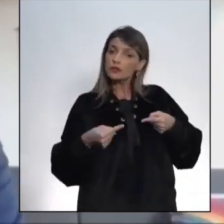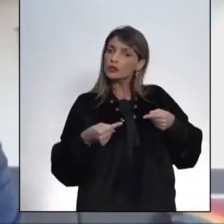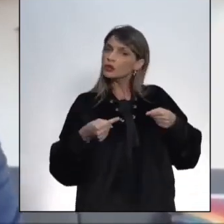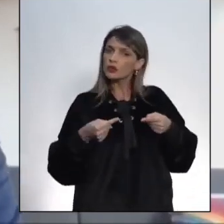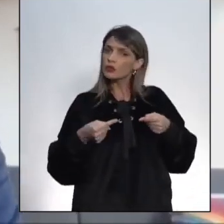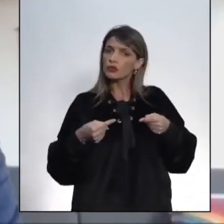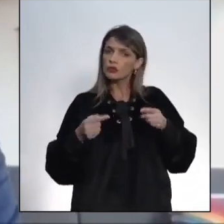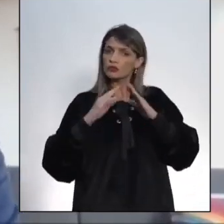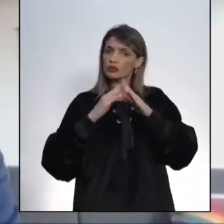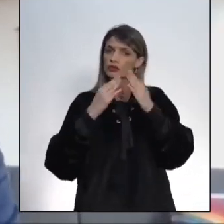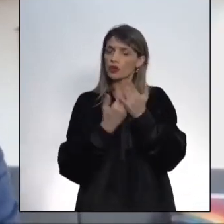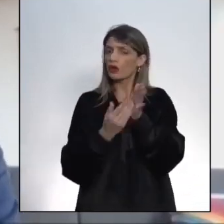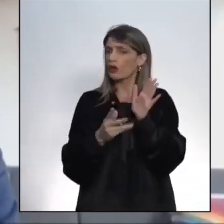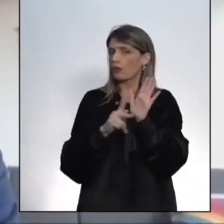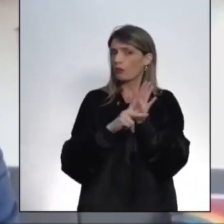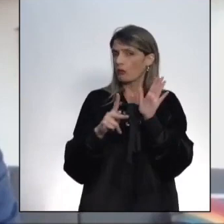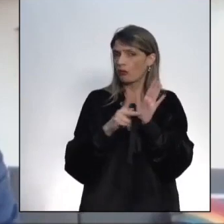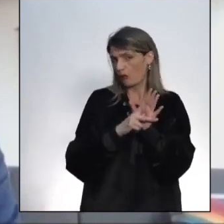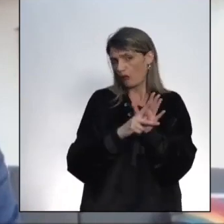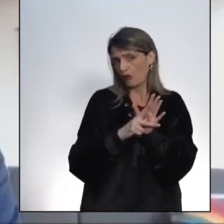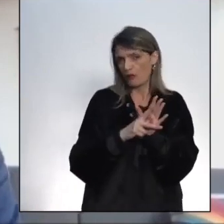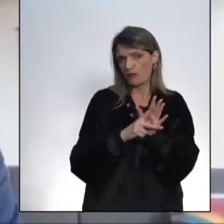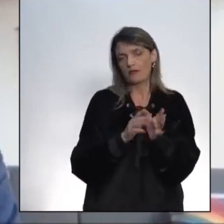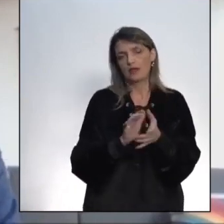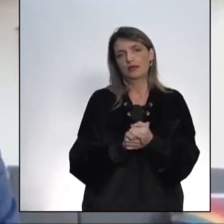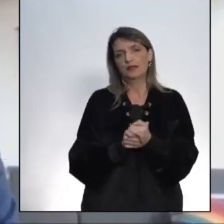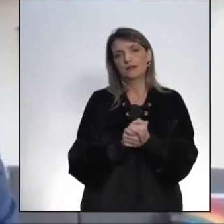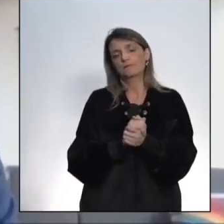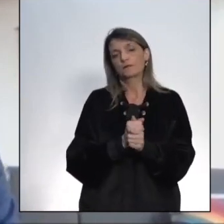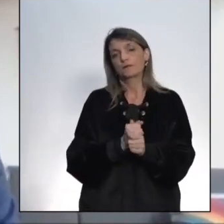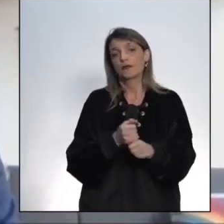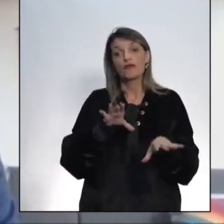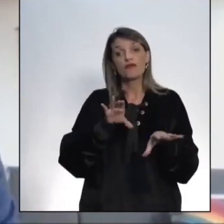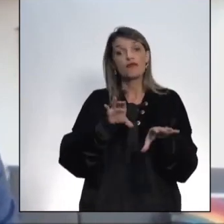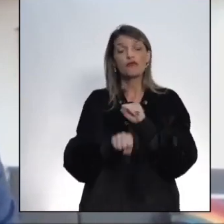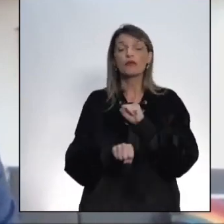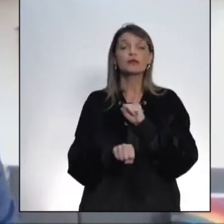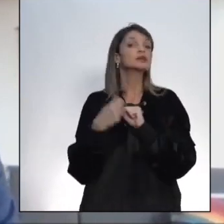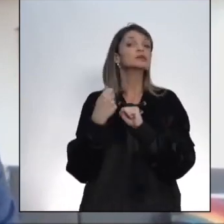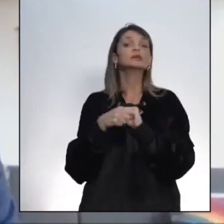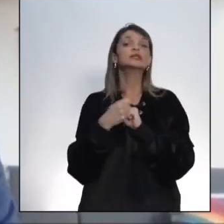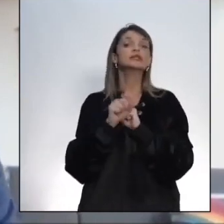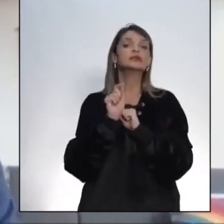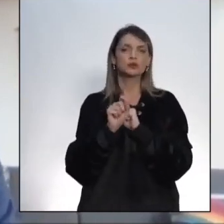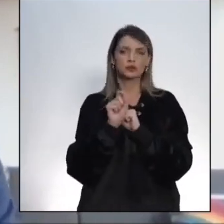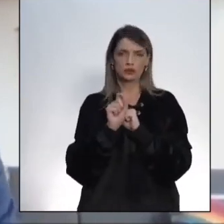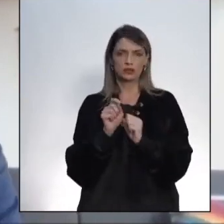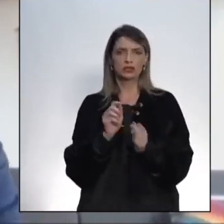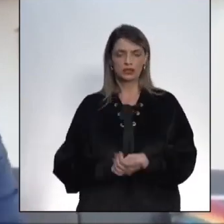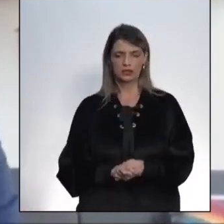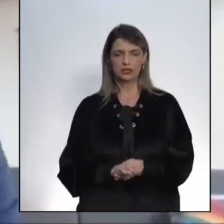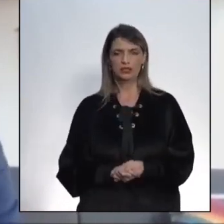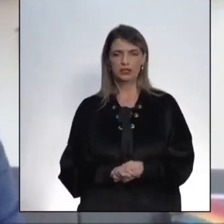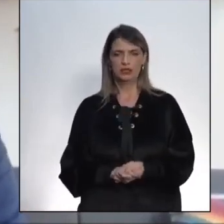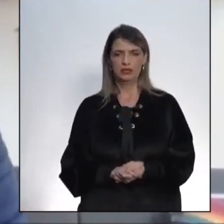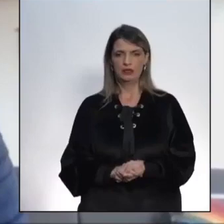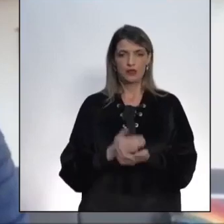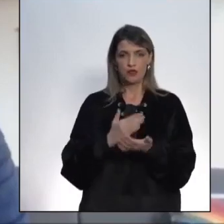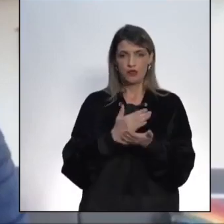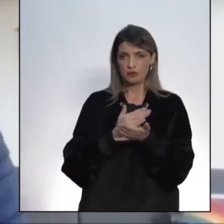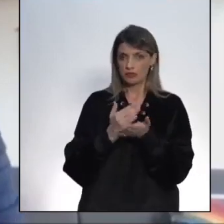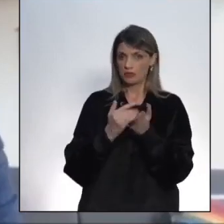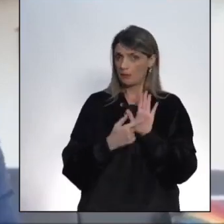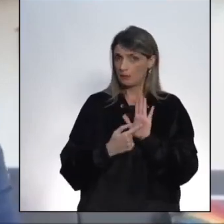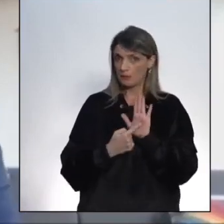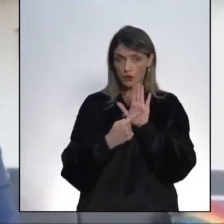de quem está fazendo a gestão, de fazer formação. E a formação, ela precisa ser a formação inicial de